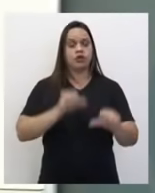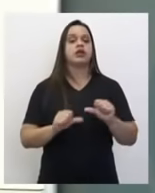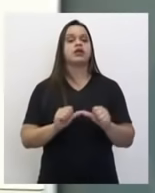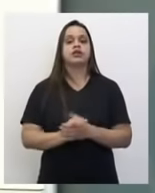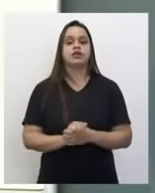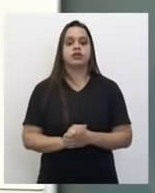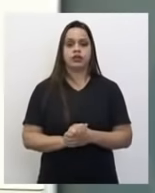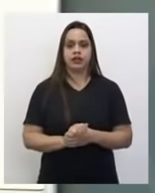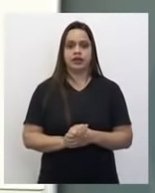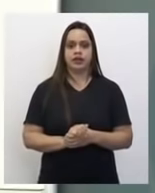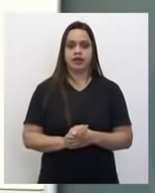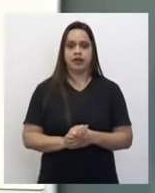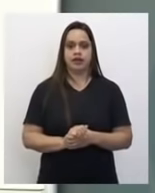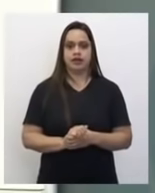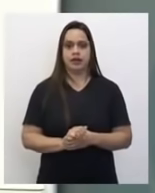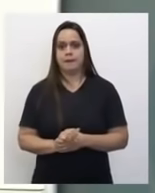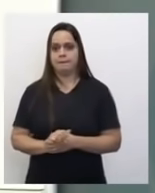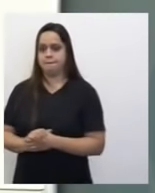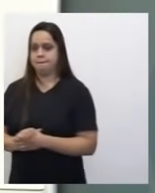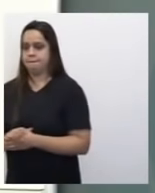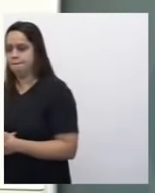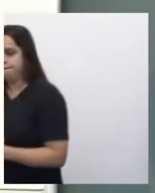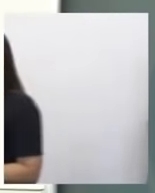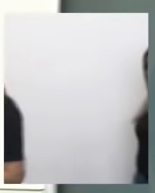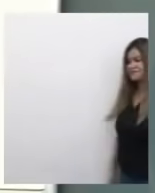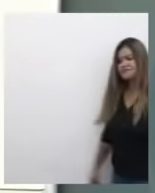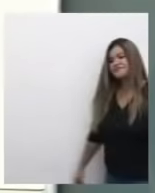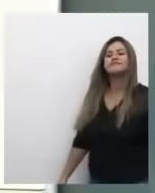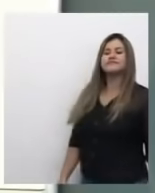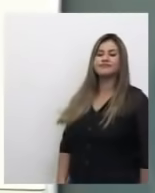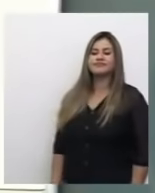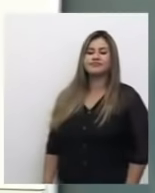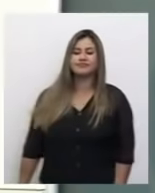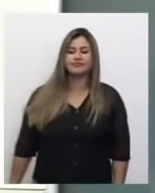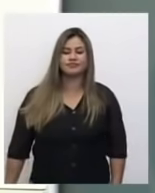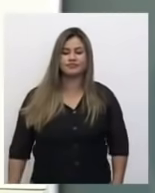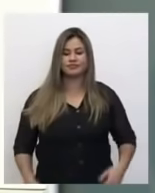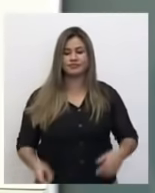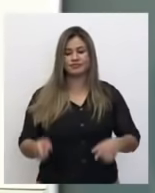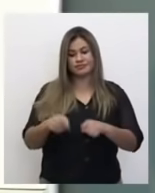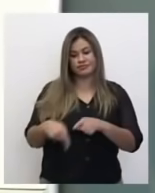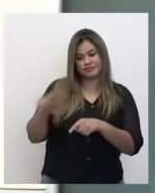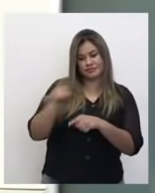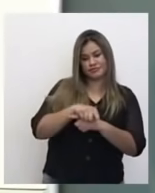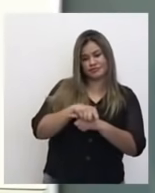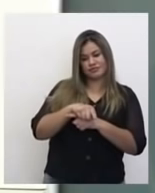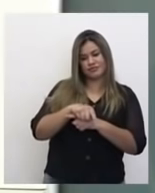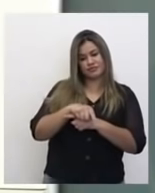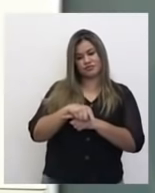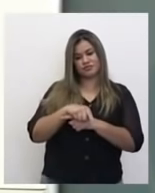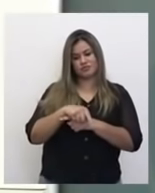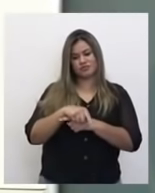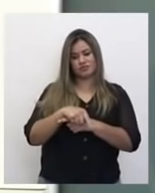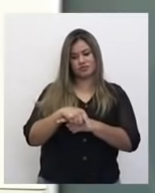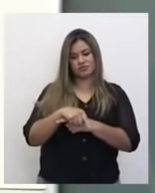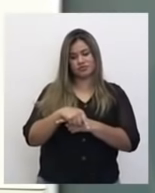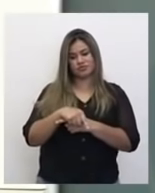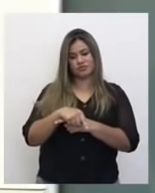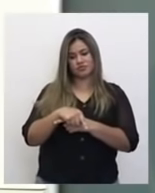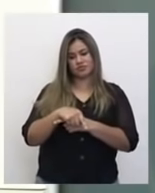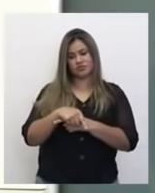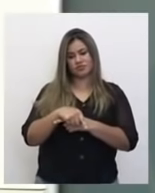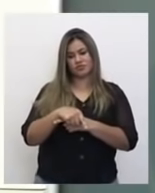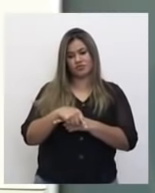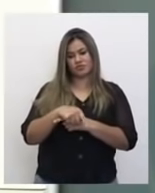um uma posição para outra é o dobro. Então, o que acontece? Daqui para cá, ó, eh, vou